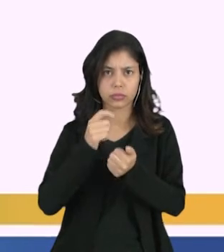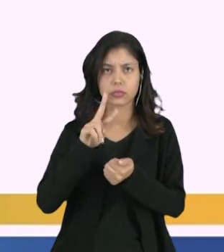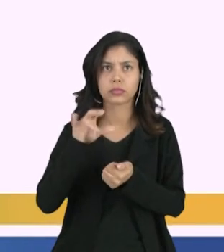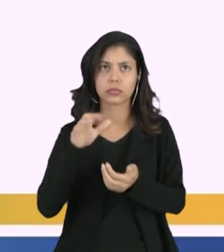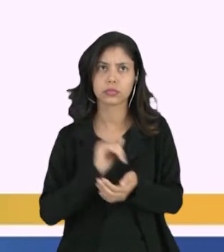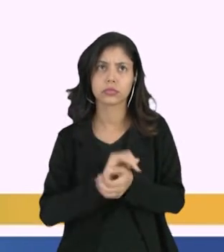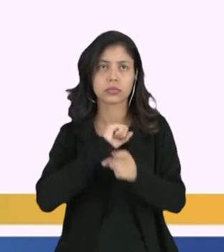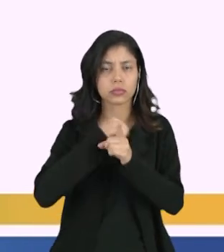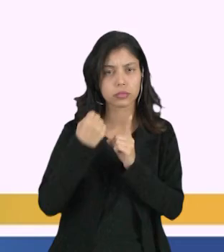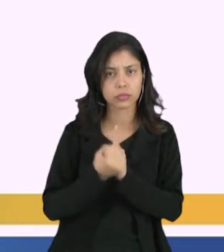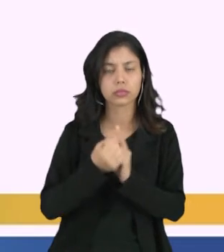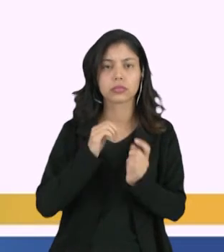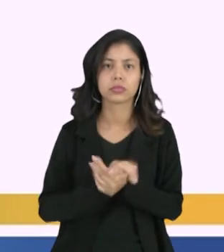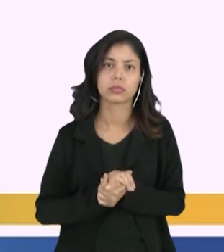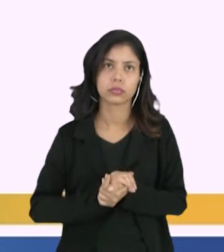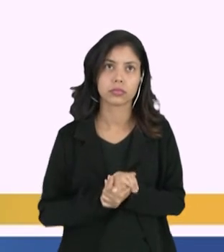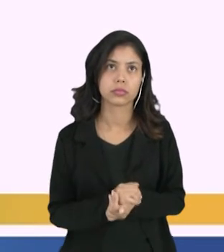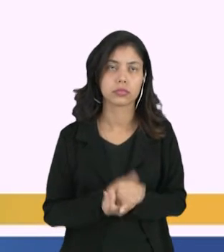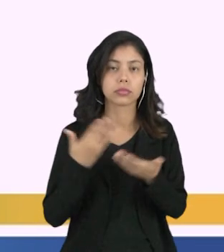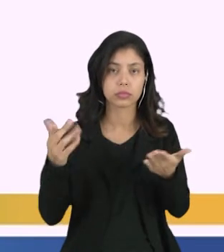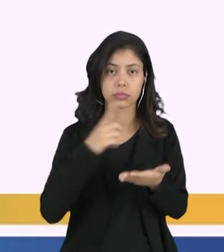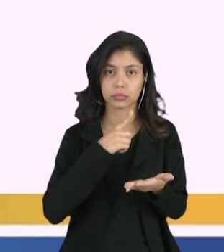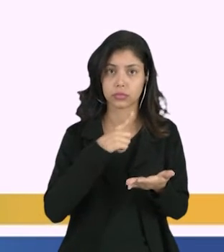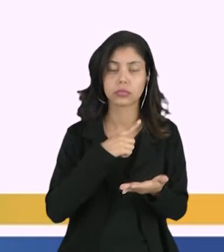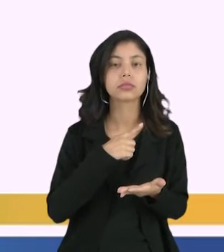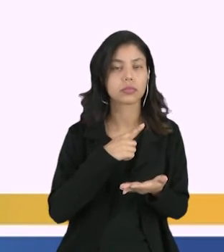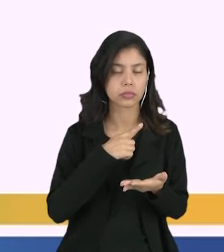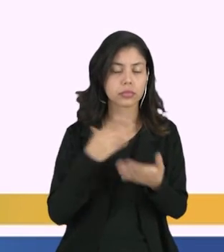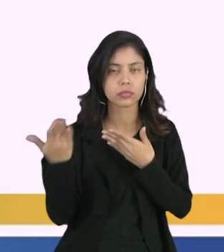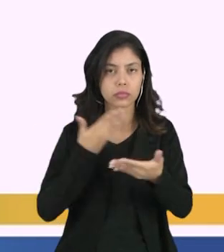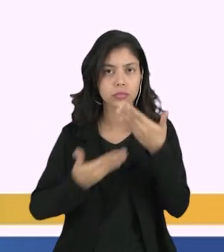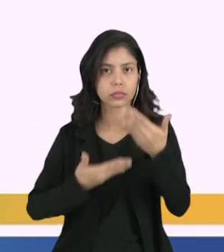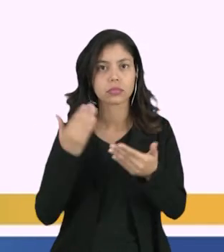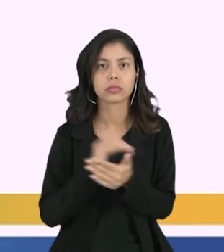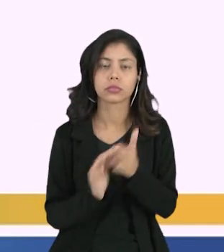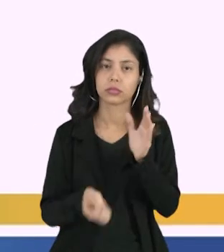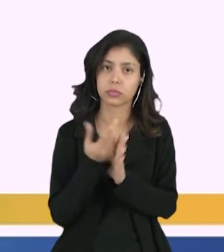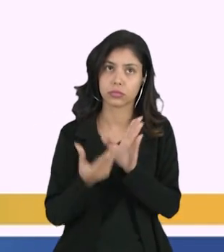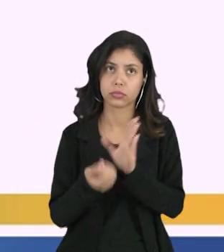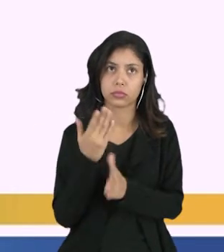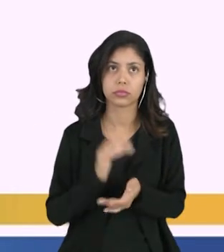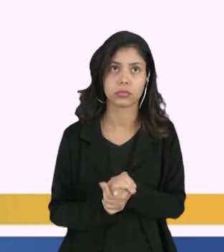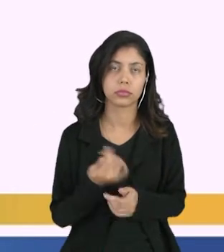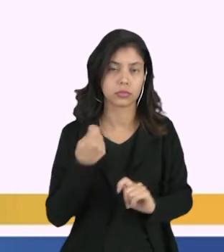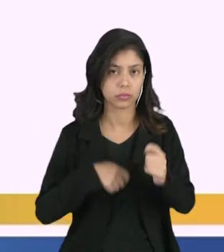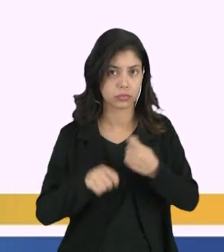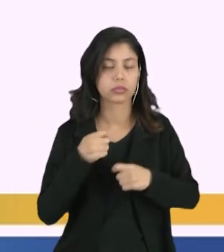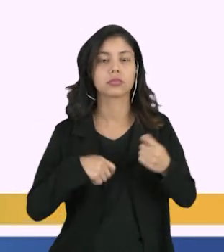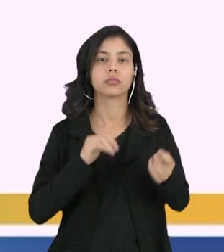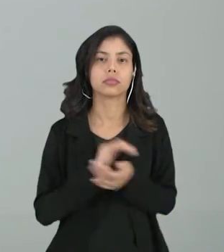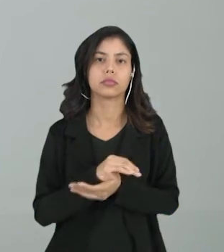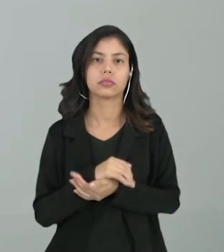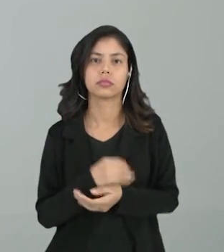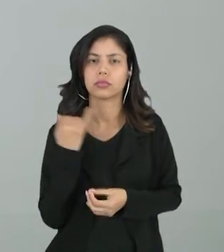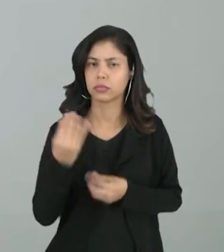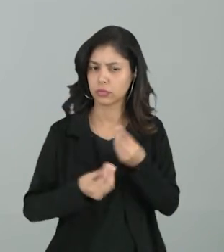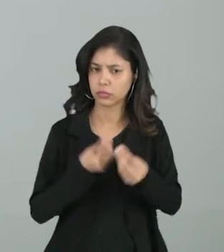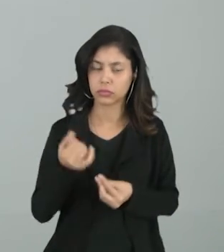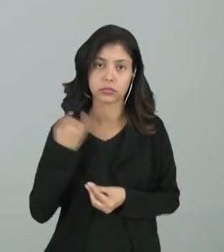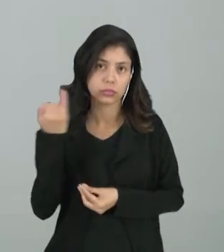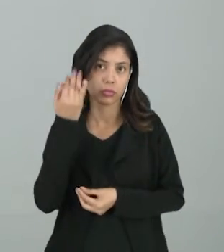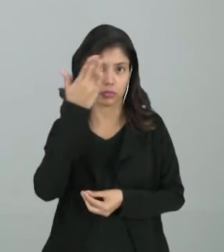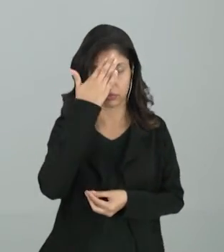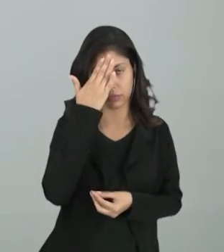da sociedade, né? Da sociedade. Então, a gente tem aí as relações de produção, a economia, né? Como é importante para a